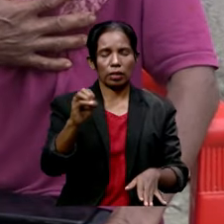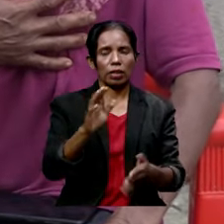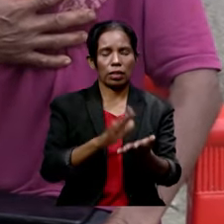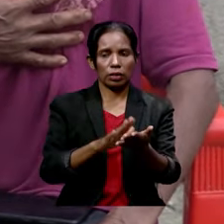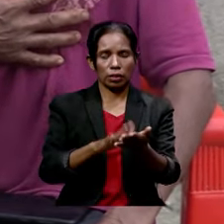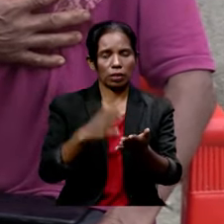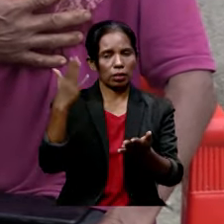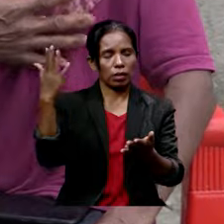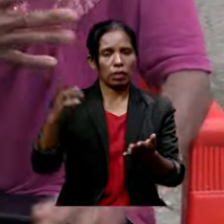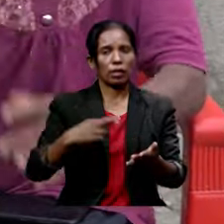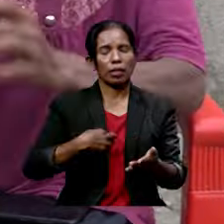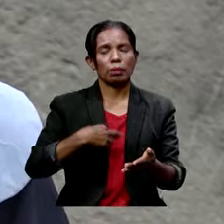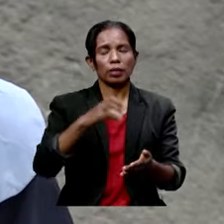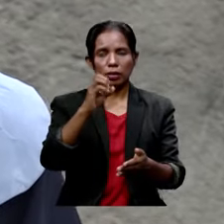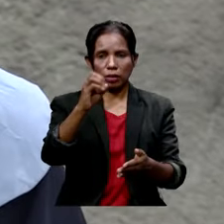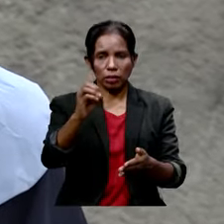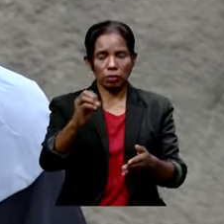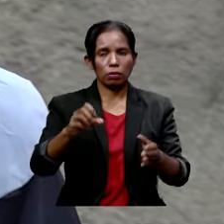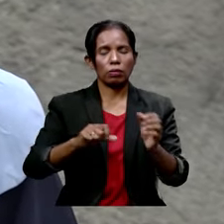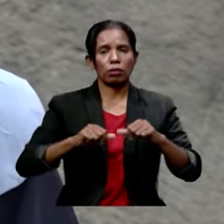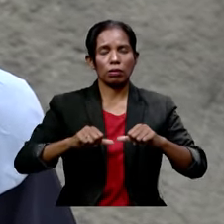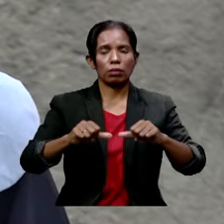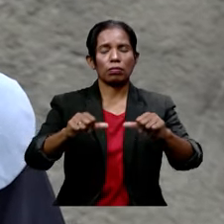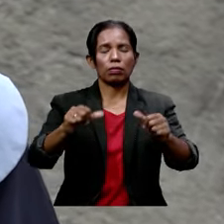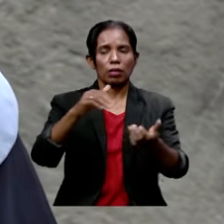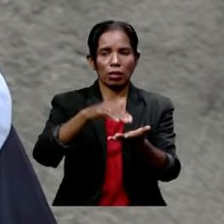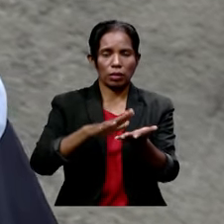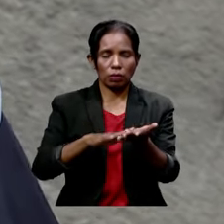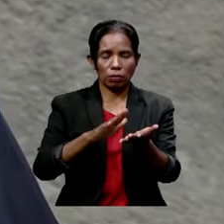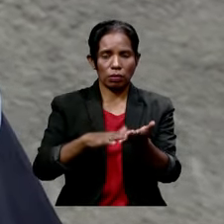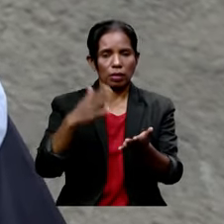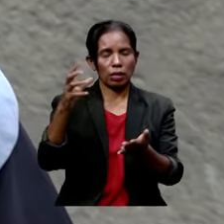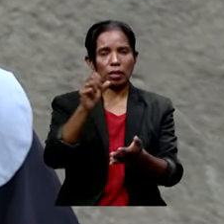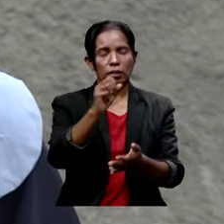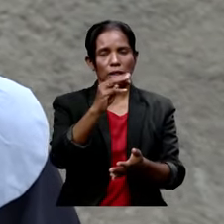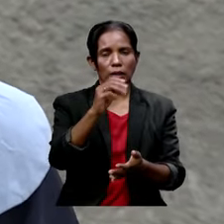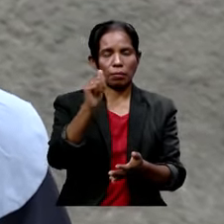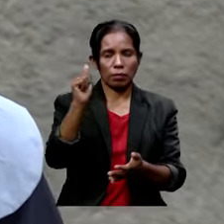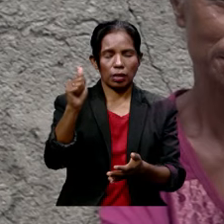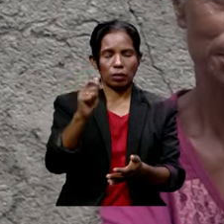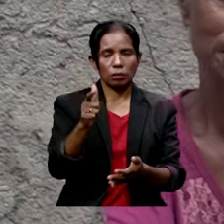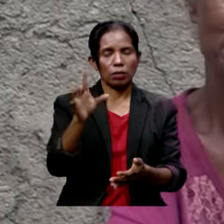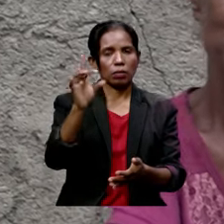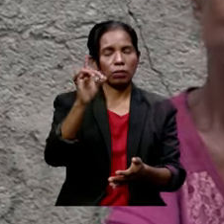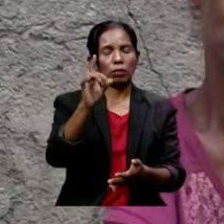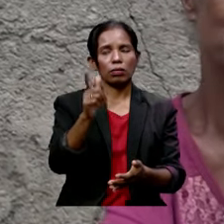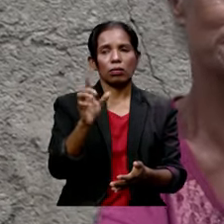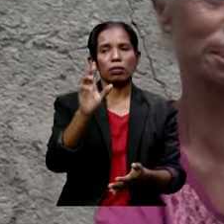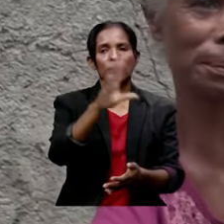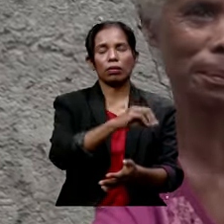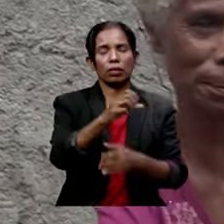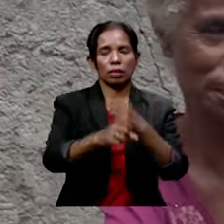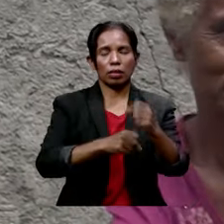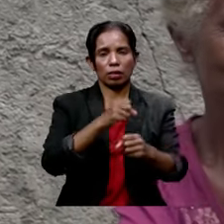Administrativo Remisio, Rafoin continua em estudo e a Escola Ensino Secundário, 28 de novembro, e Atina Rinhurua,